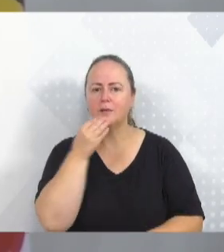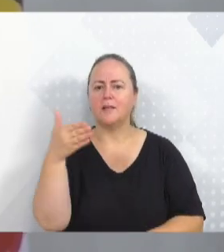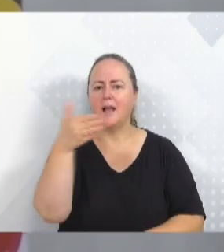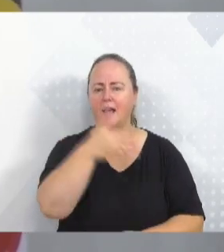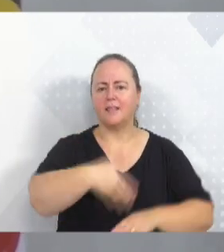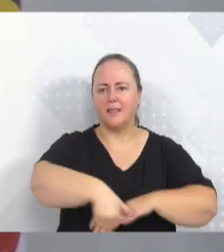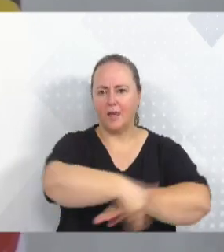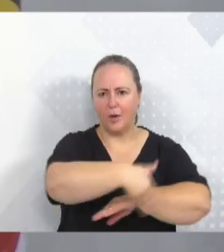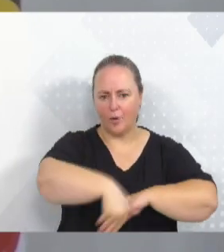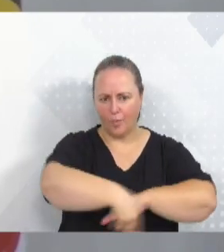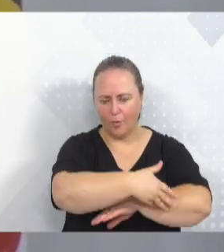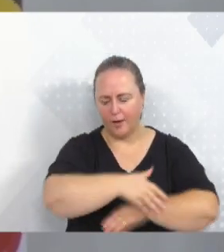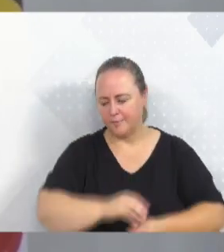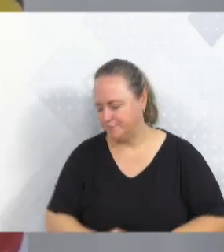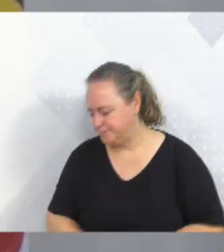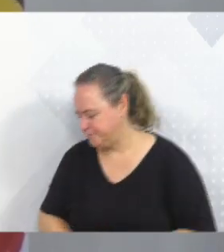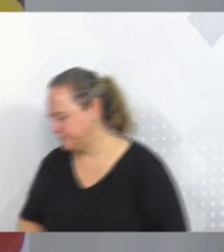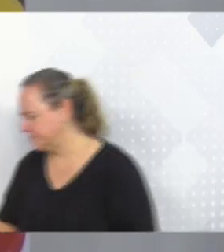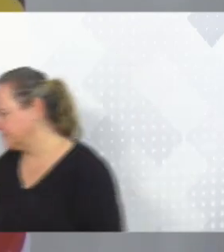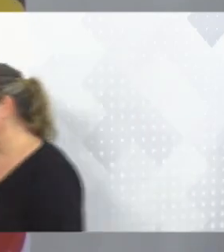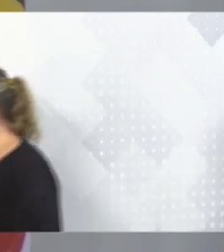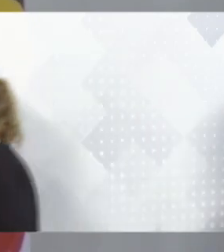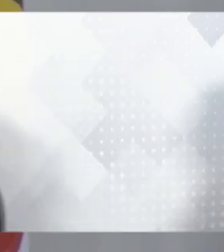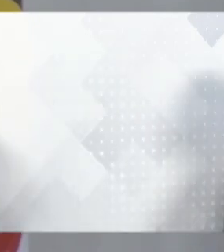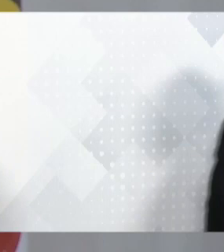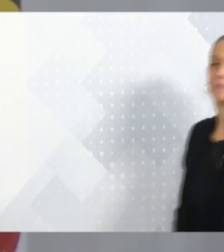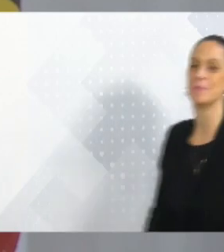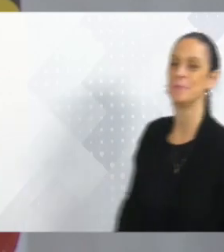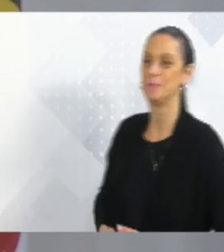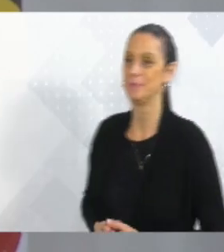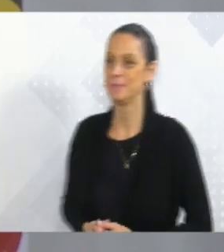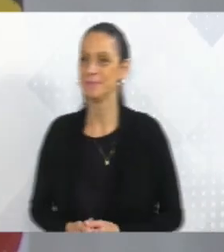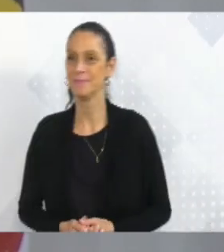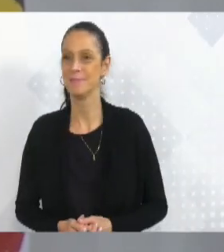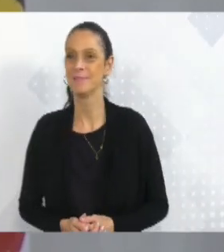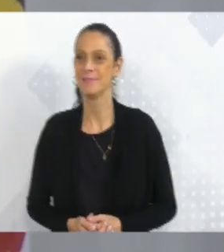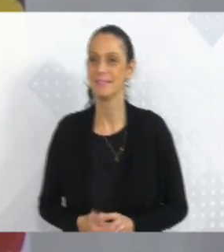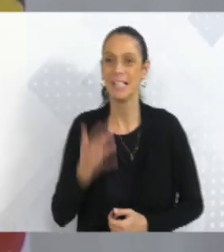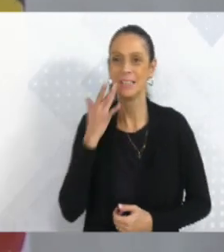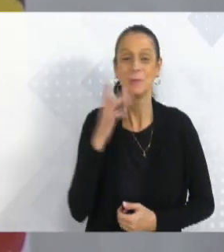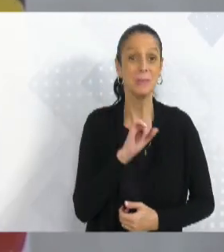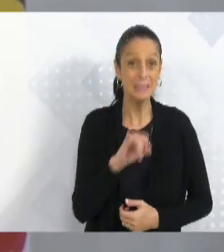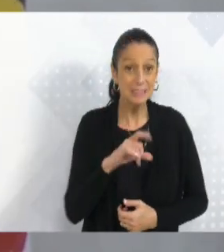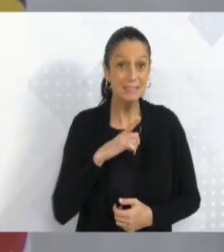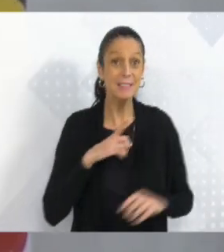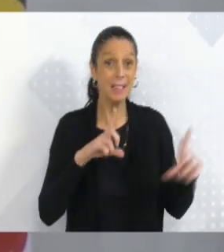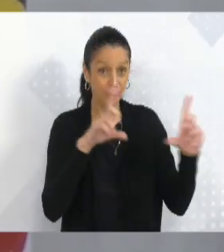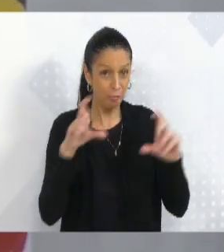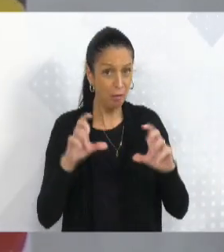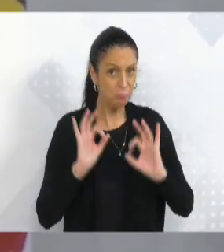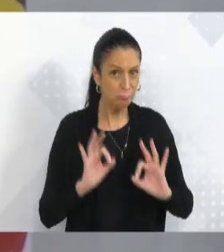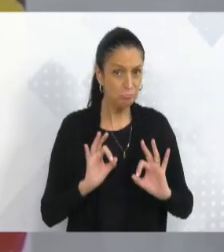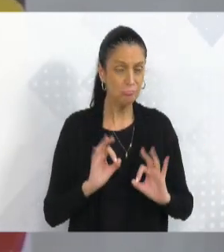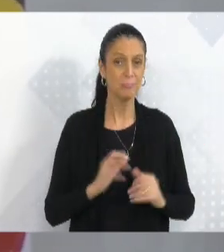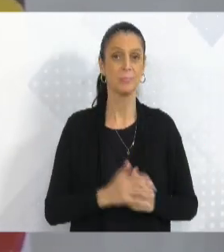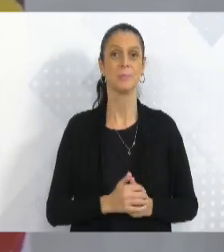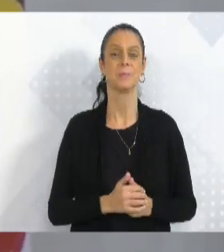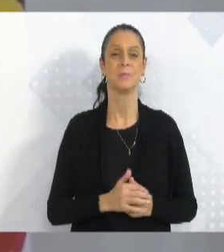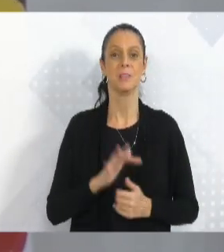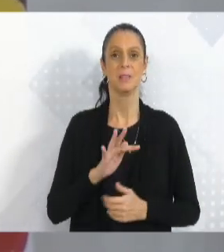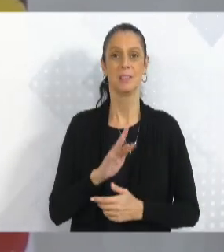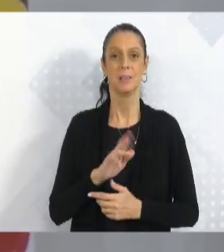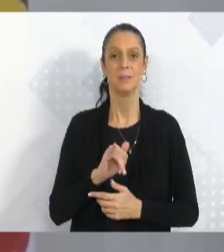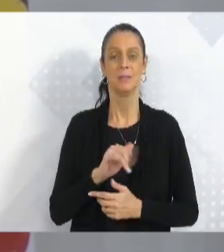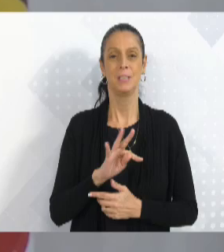Brooklin entregamos lá fizemos uma campanha do agasalho dentro do nosso gabinete e levamos a vocês tem foto aí ele Facebook vai realizar